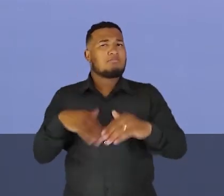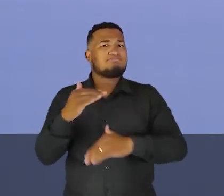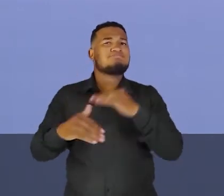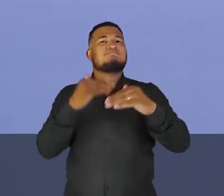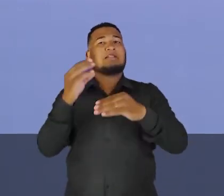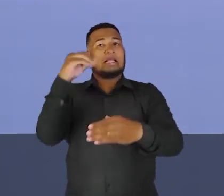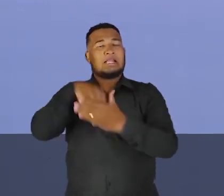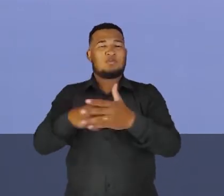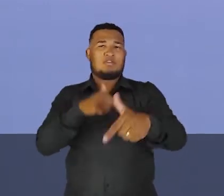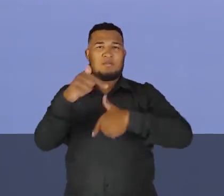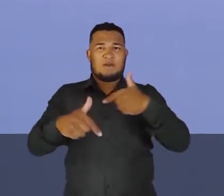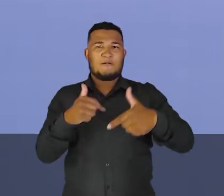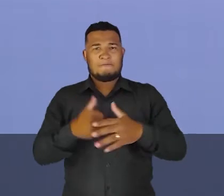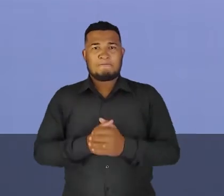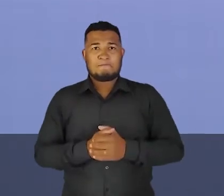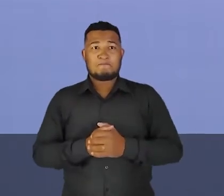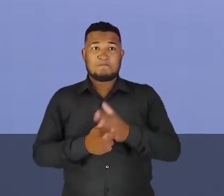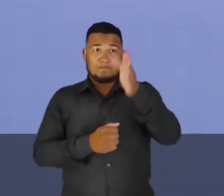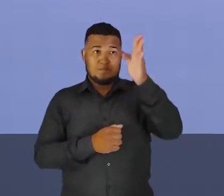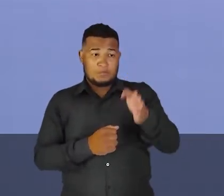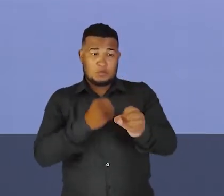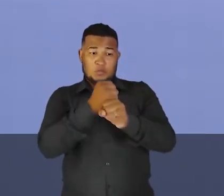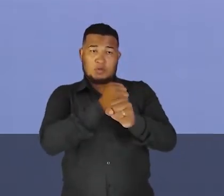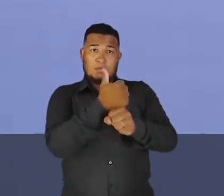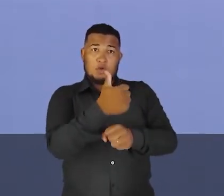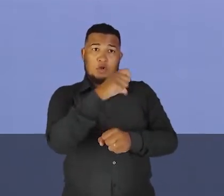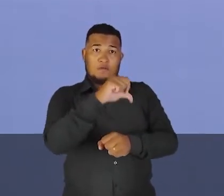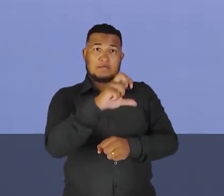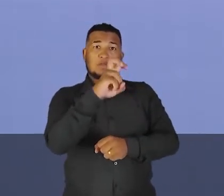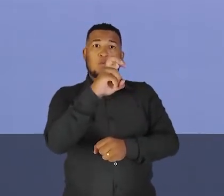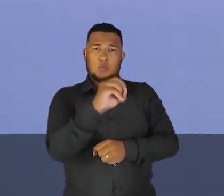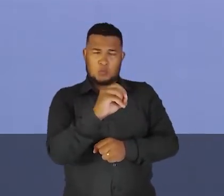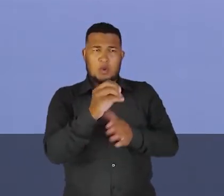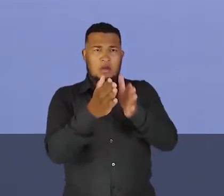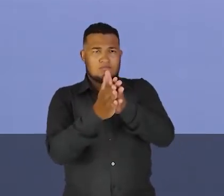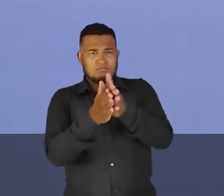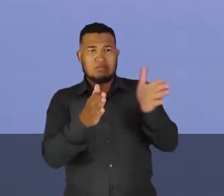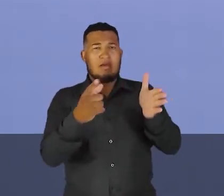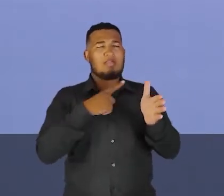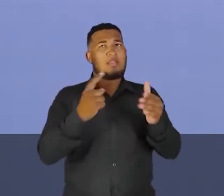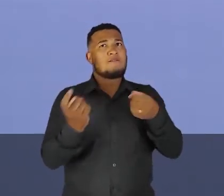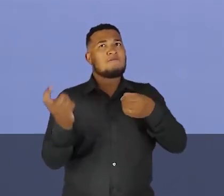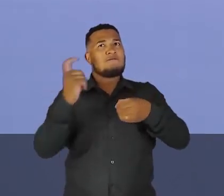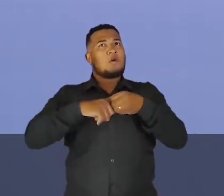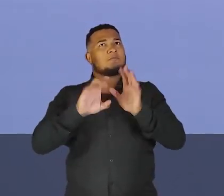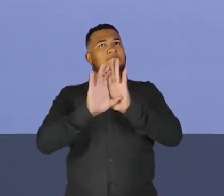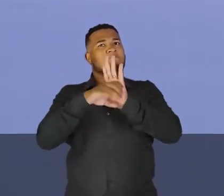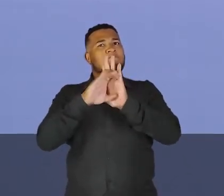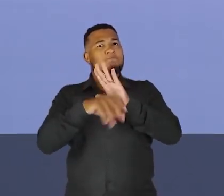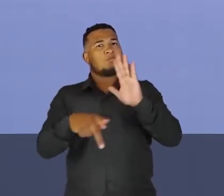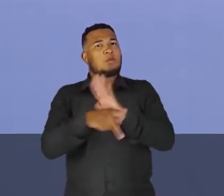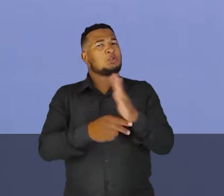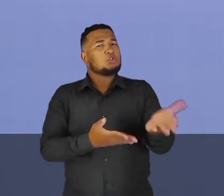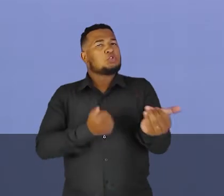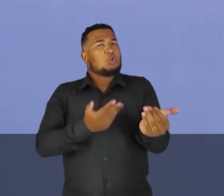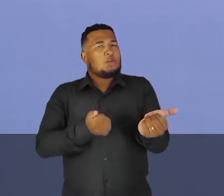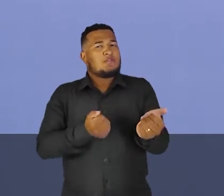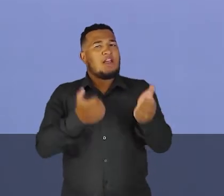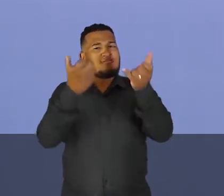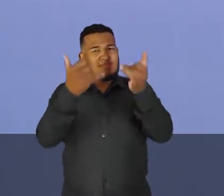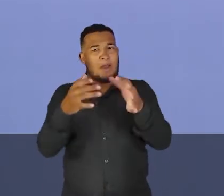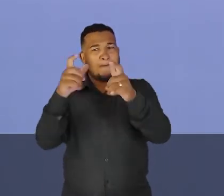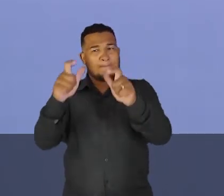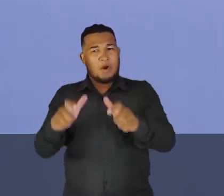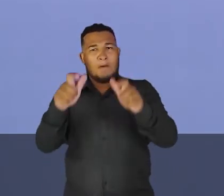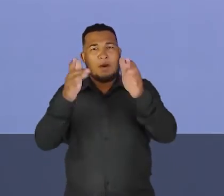trabalho? A partir de 1950, no pós-guerra, a gente retoma essa ideia de juventude e começa a querer categorizar